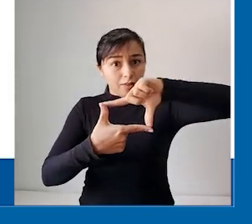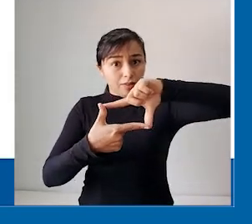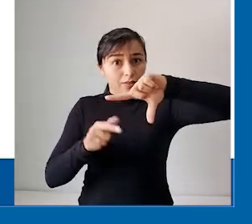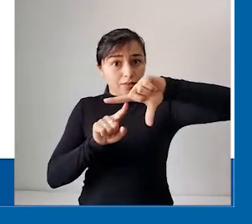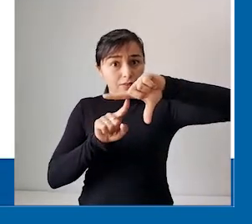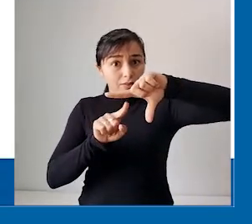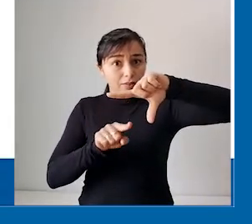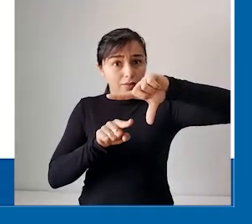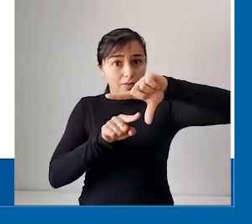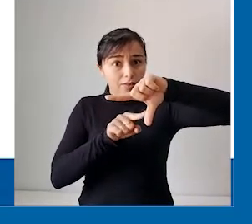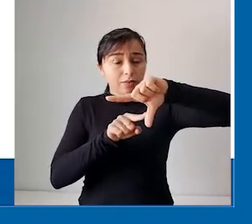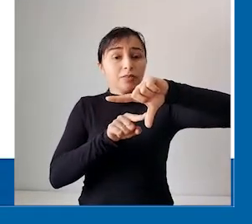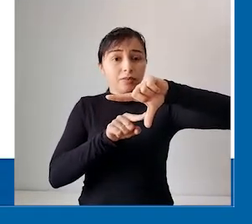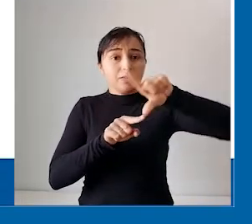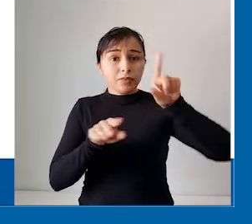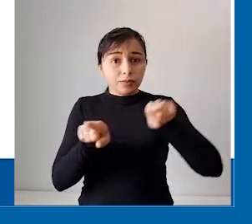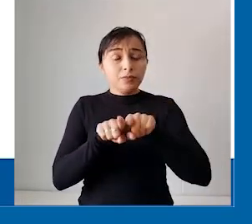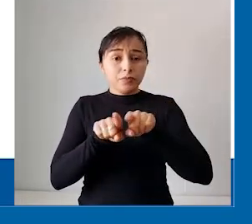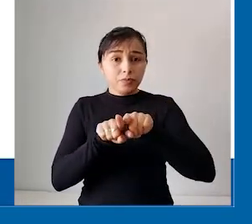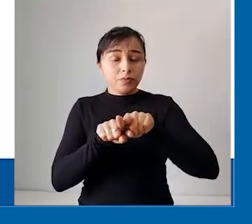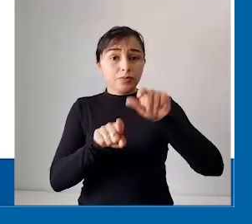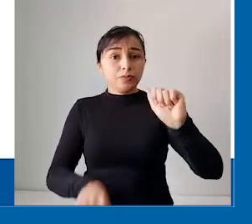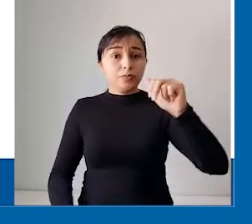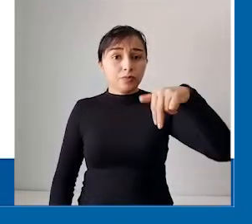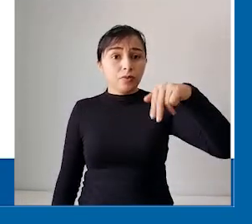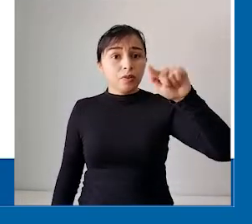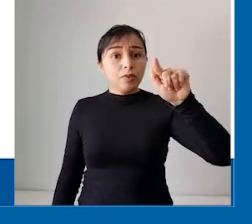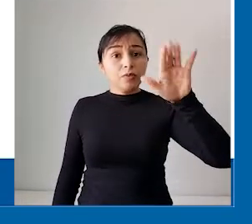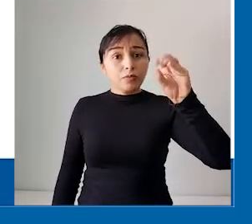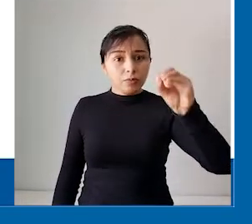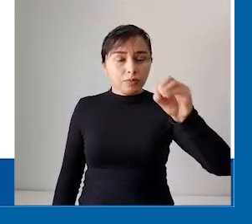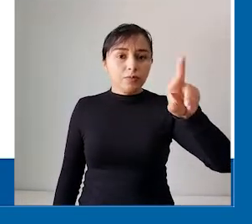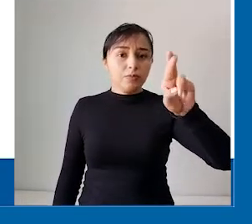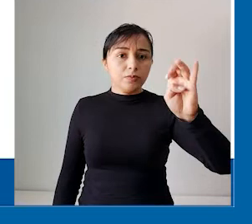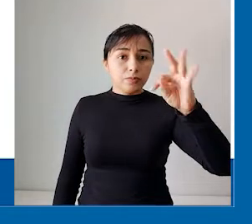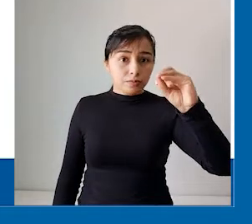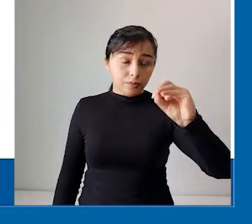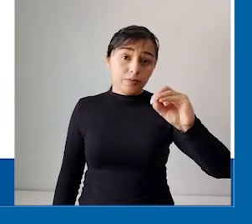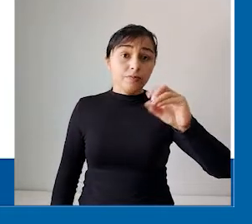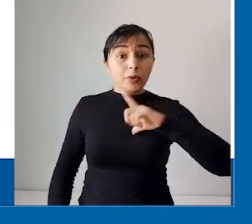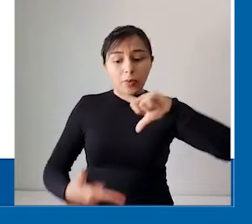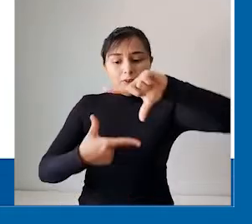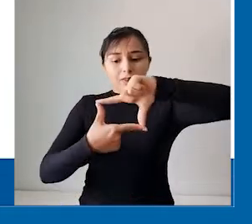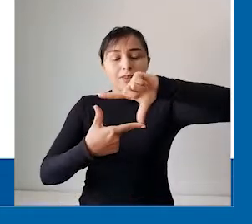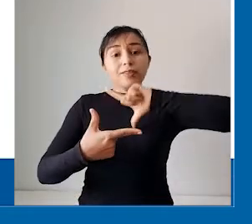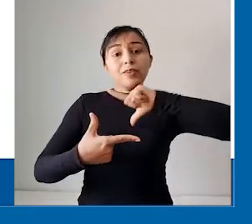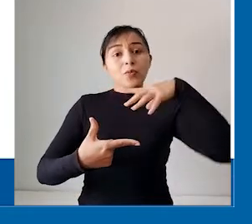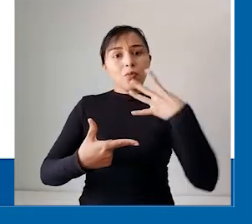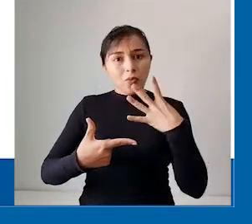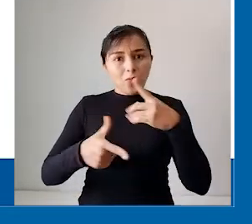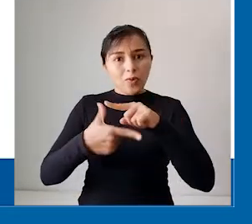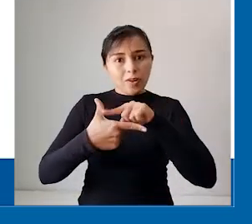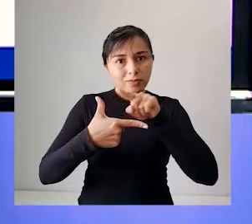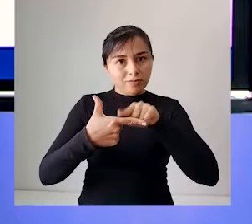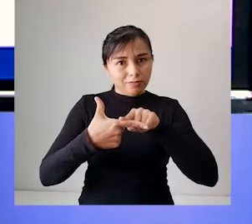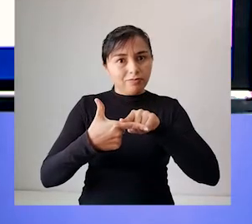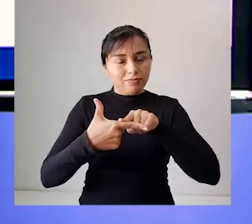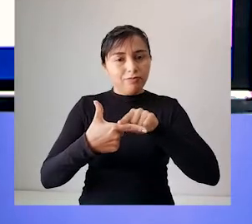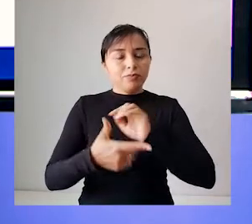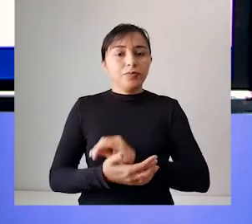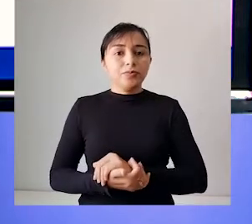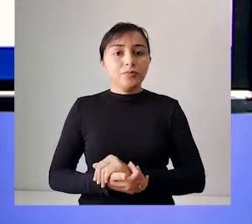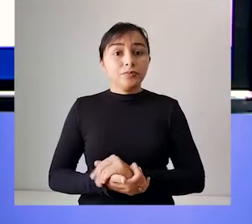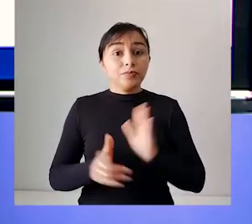aqui e eu formei um triângulo retângulo. Logo basta eu saber quem vai ser a hipotenusa e quem vai ser os catetos. Como a